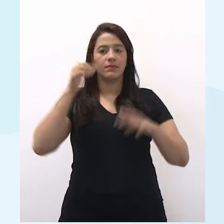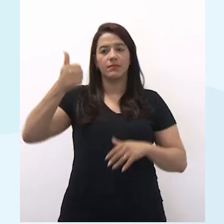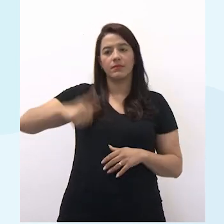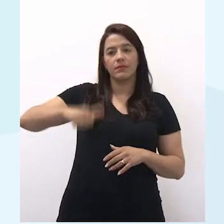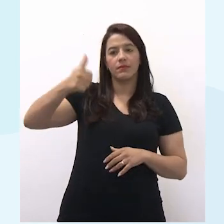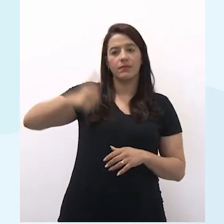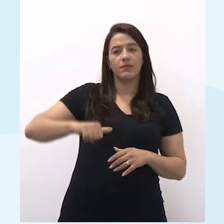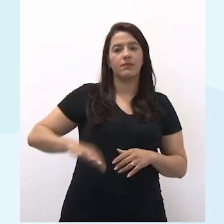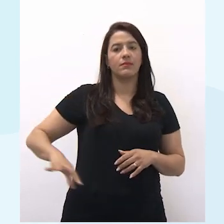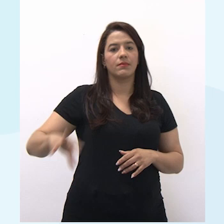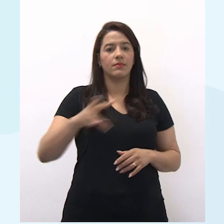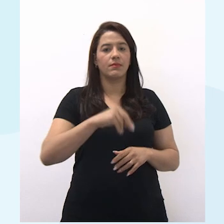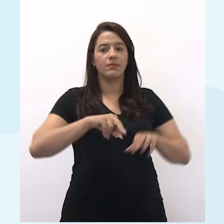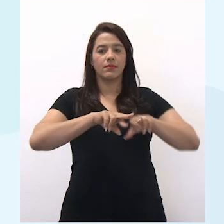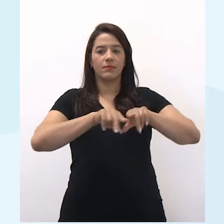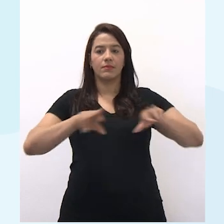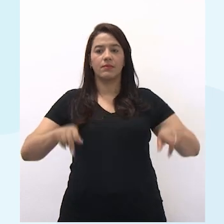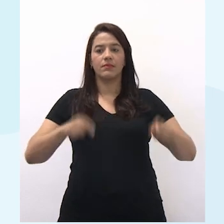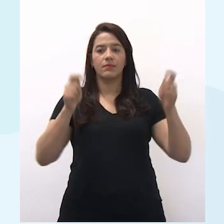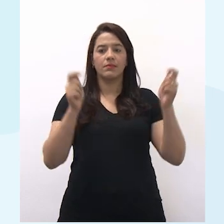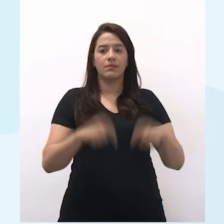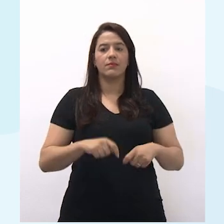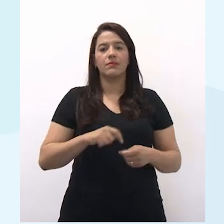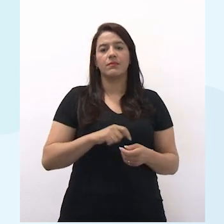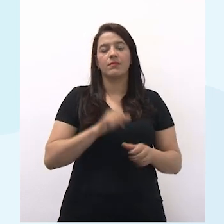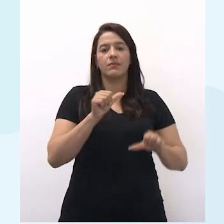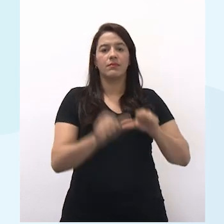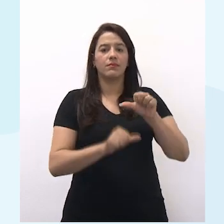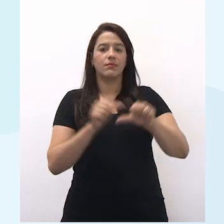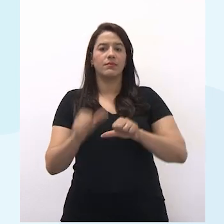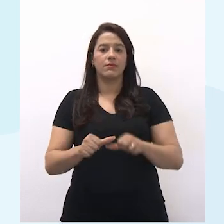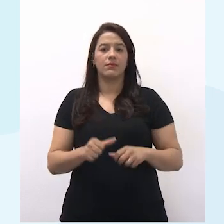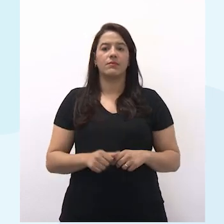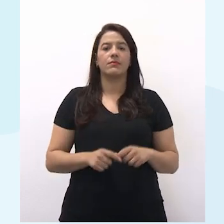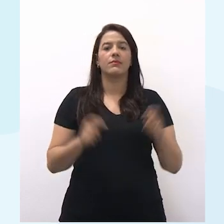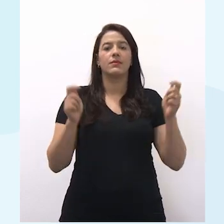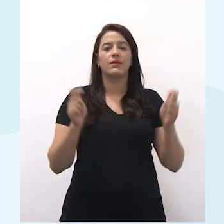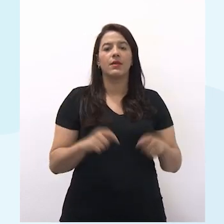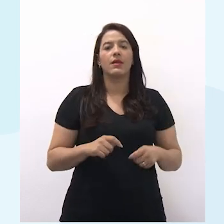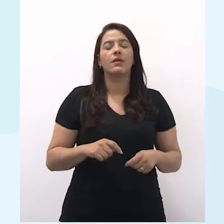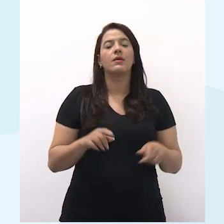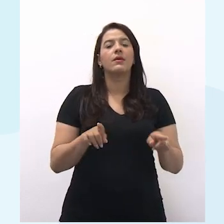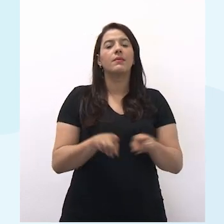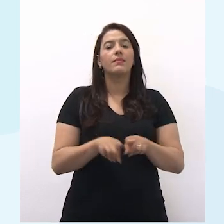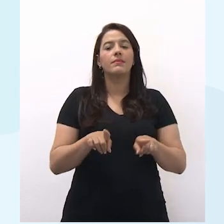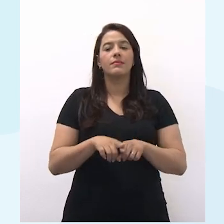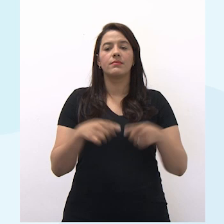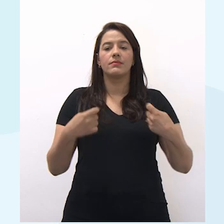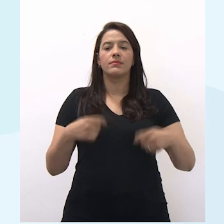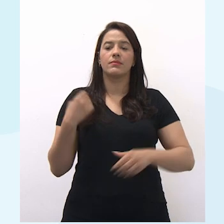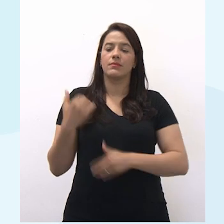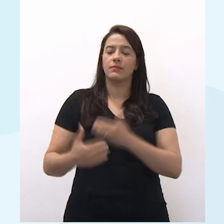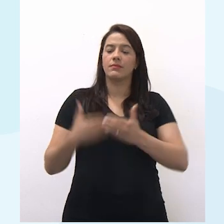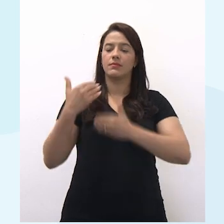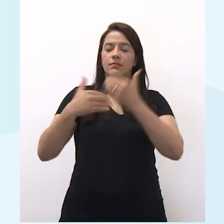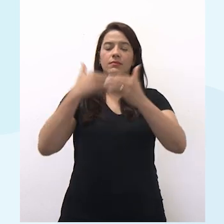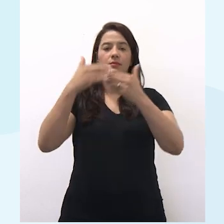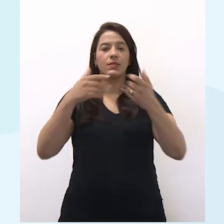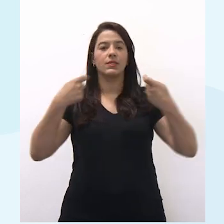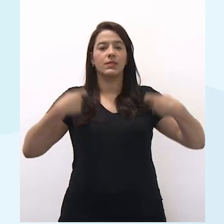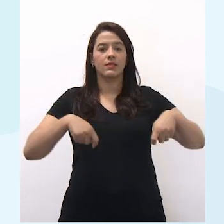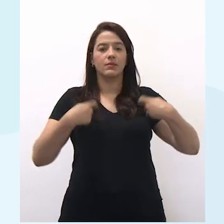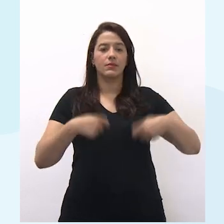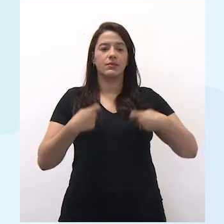reflexões de conquistas e fragilidades, ou seja, naquilo que houve avanço e naquilo que precisa